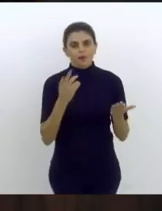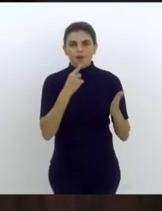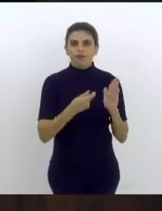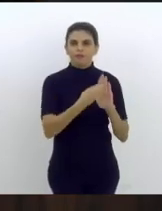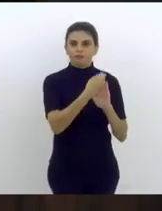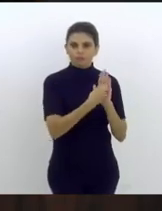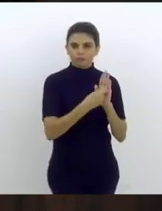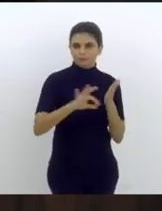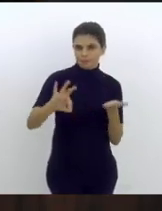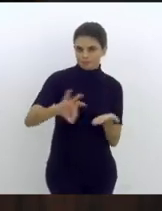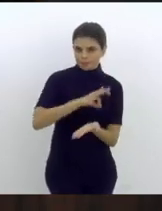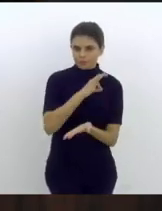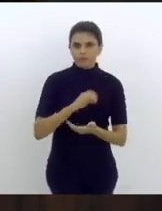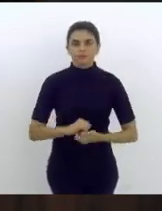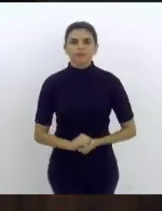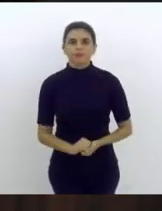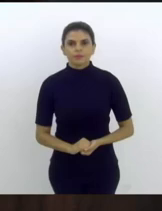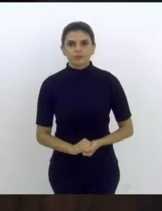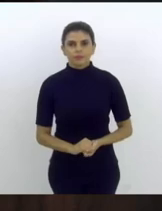autógrafo